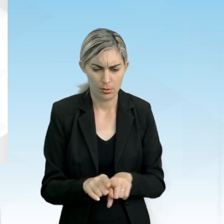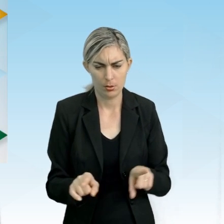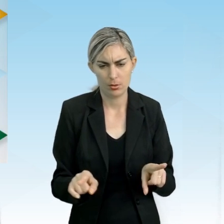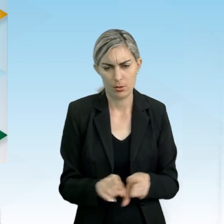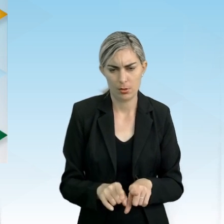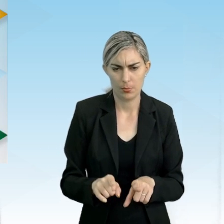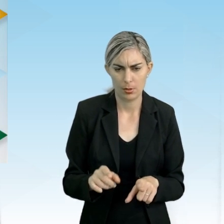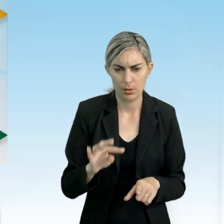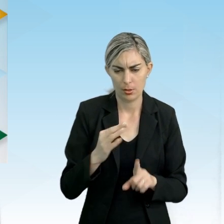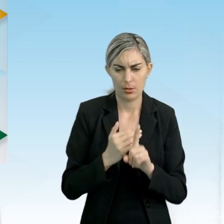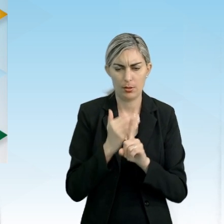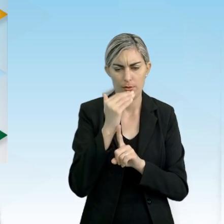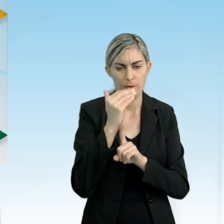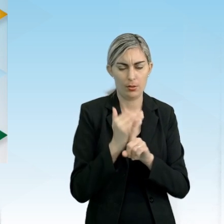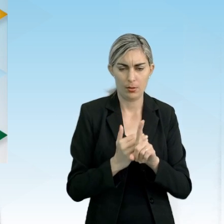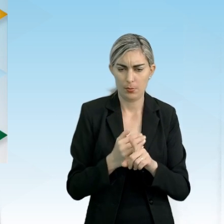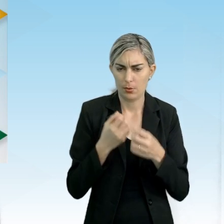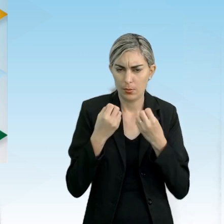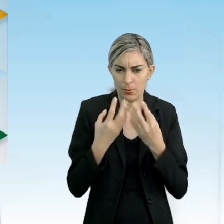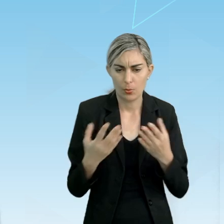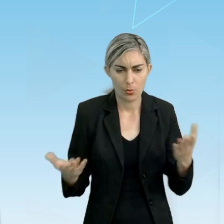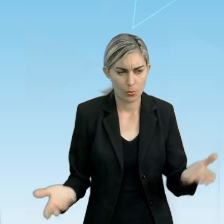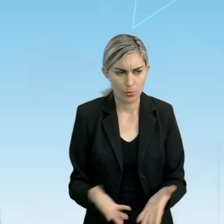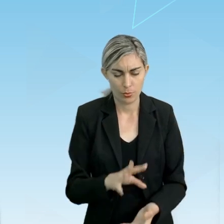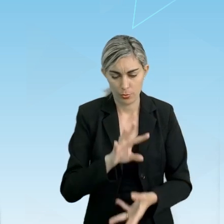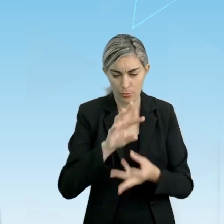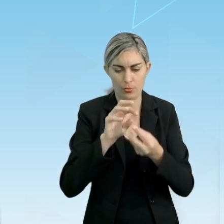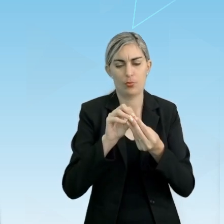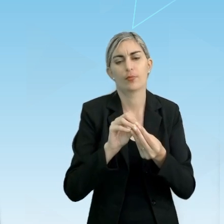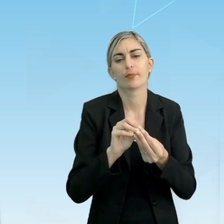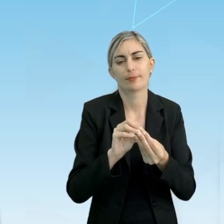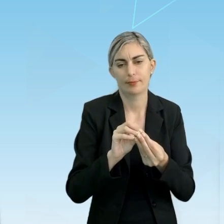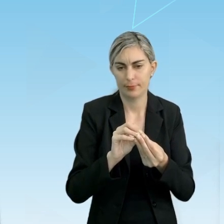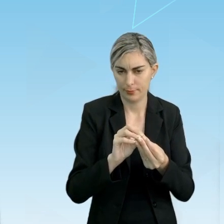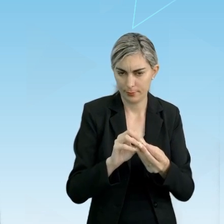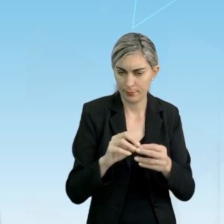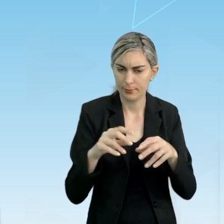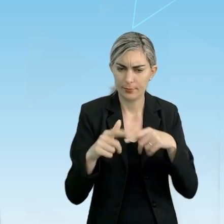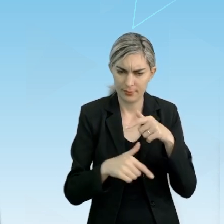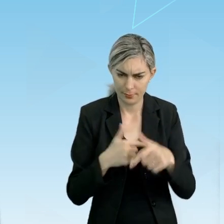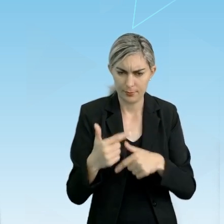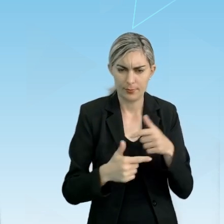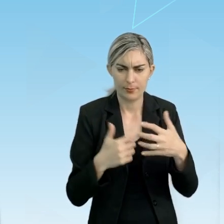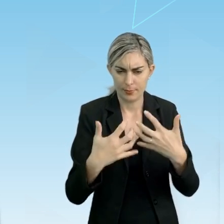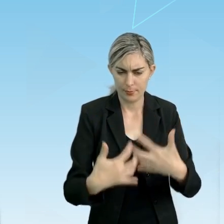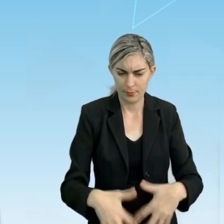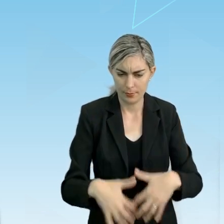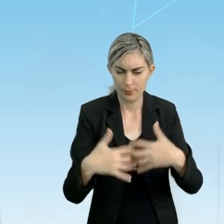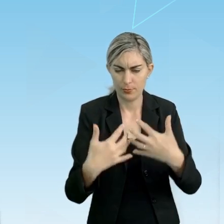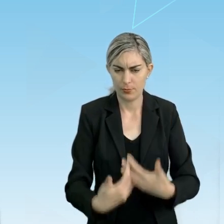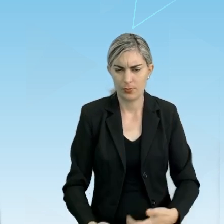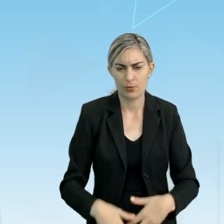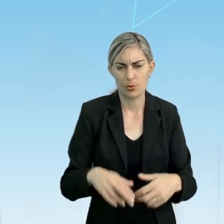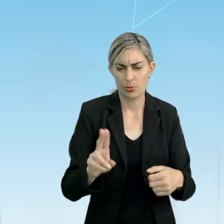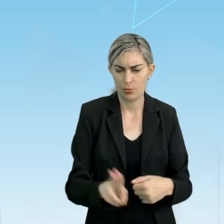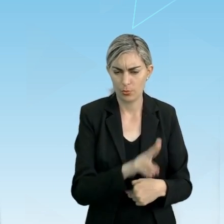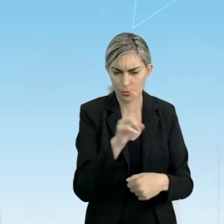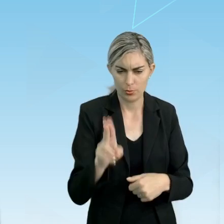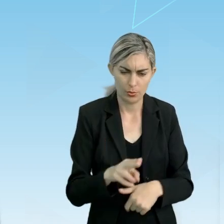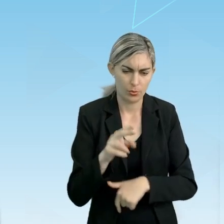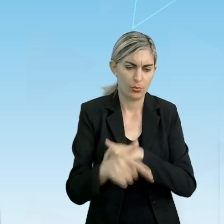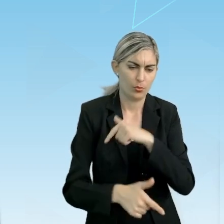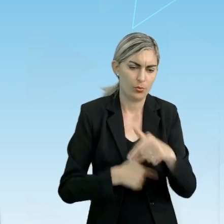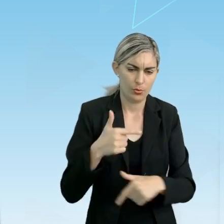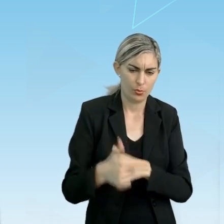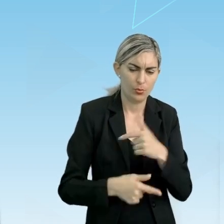em térmica bom eu já fiz aqui uma revisão sobre Essas atividades mecânicas a realização de trabalho